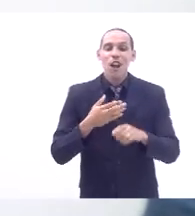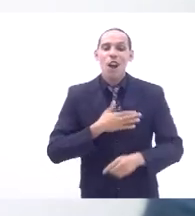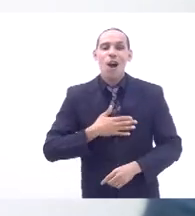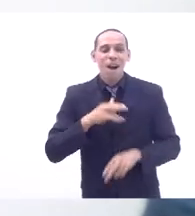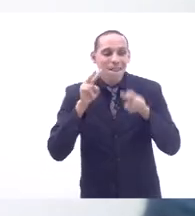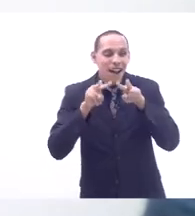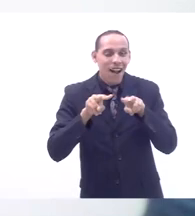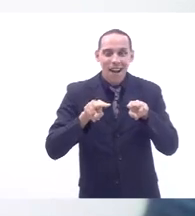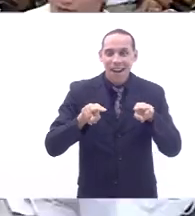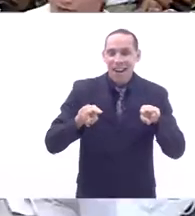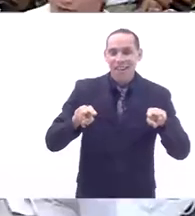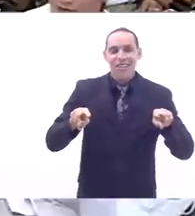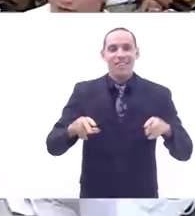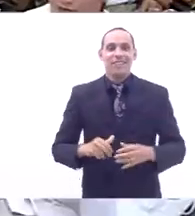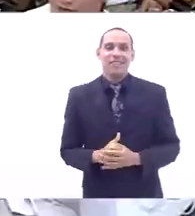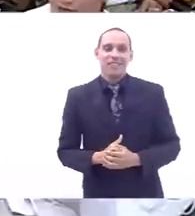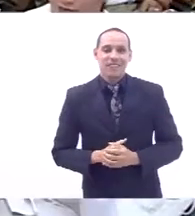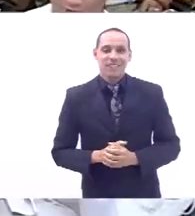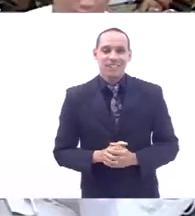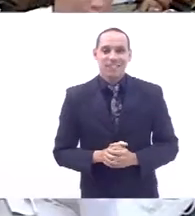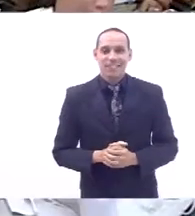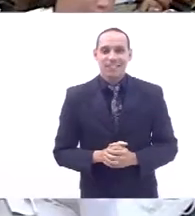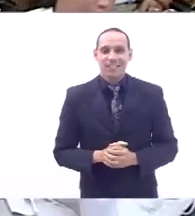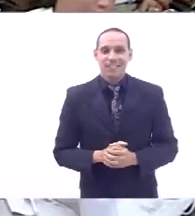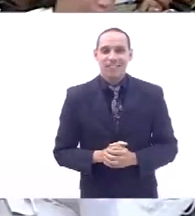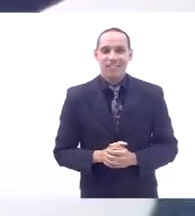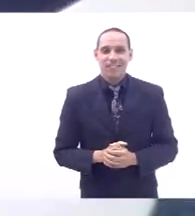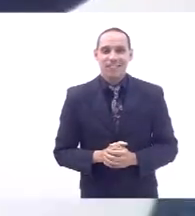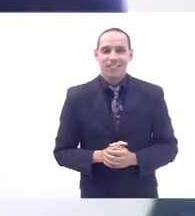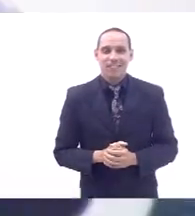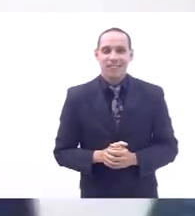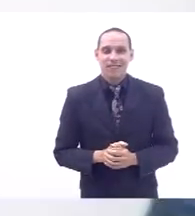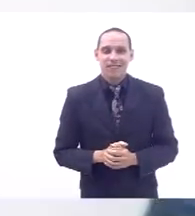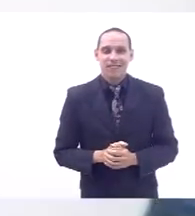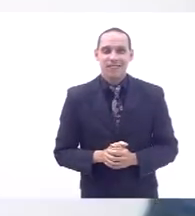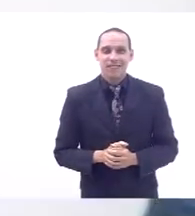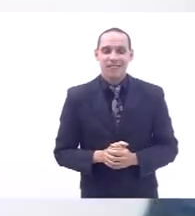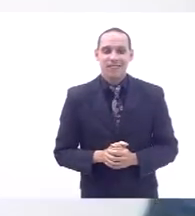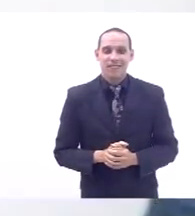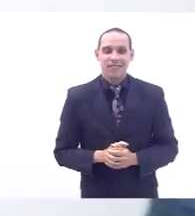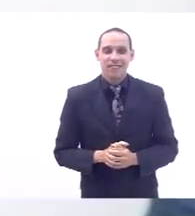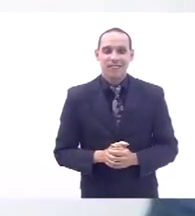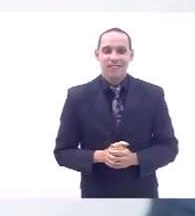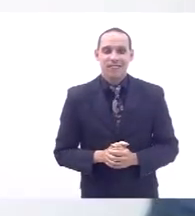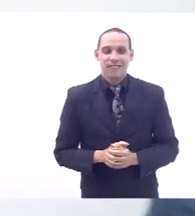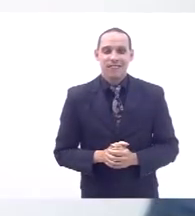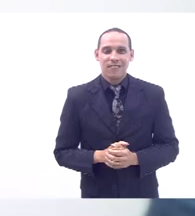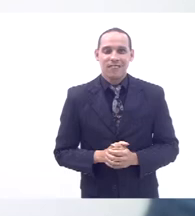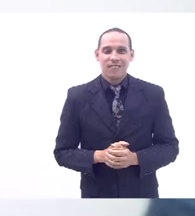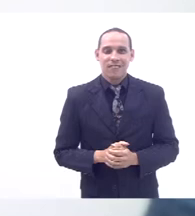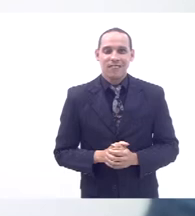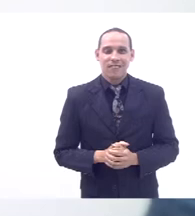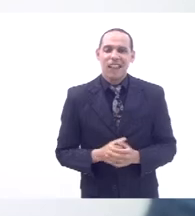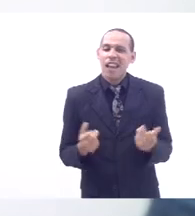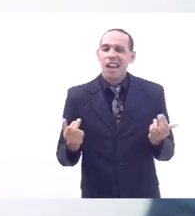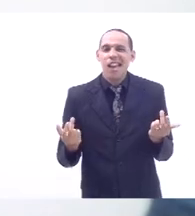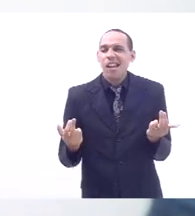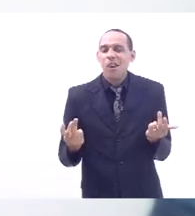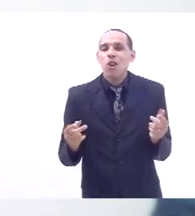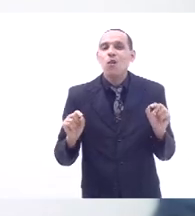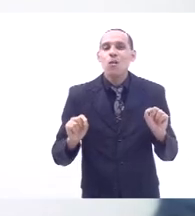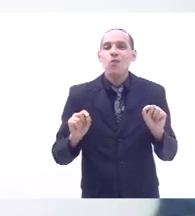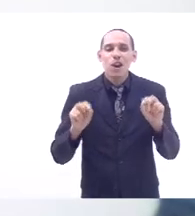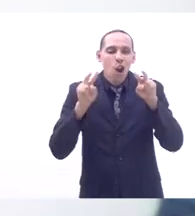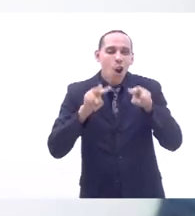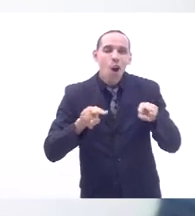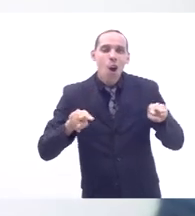visão que está vendo aqui. Tori oju ro mo le se wo. Pois o tá mesmo. É a mesma coisa que está olhando para